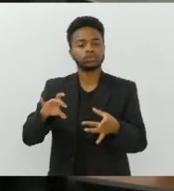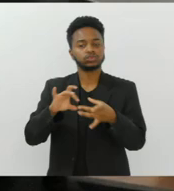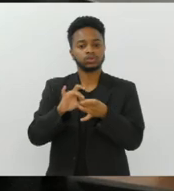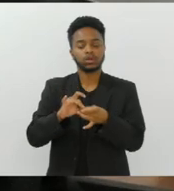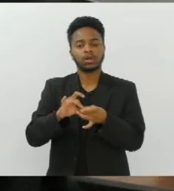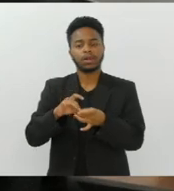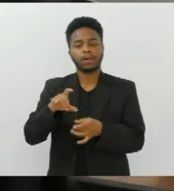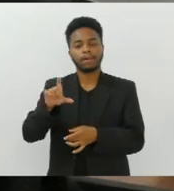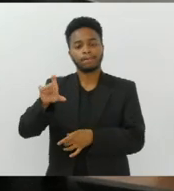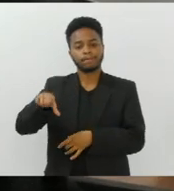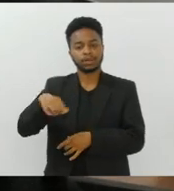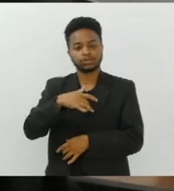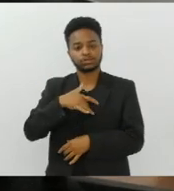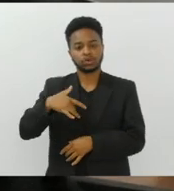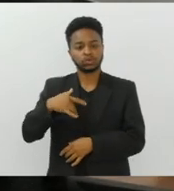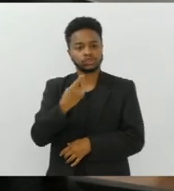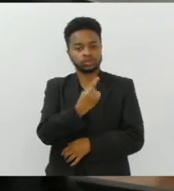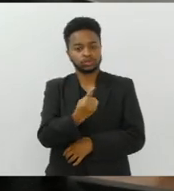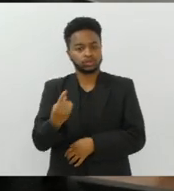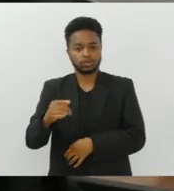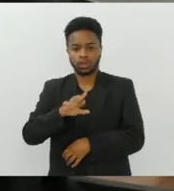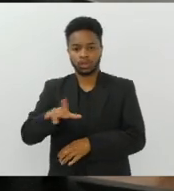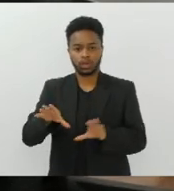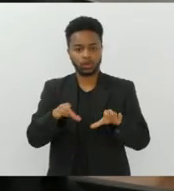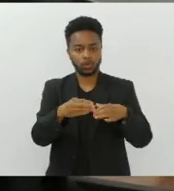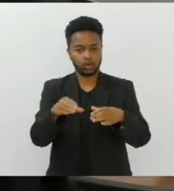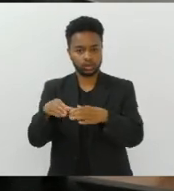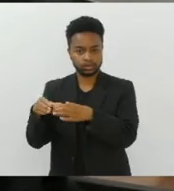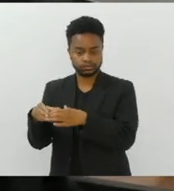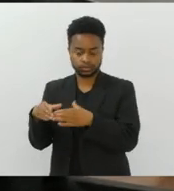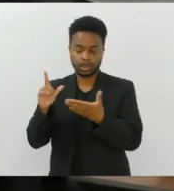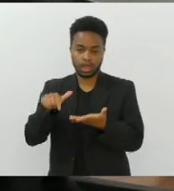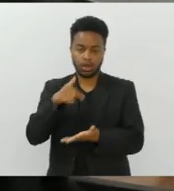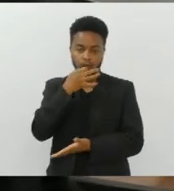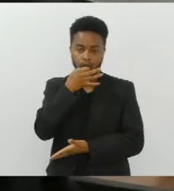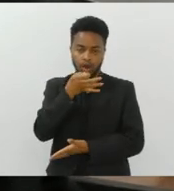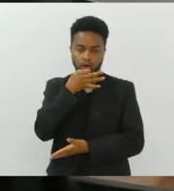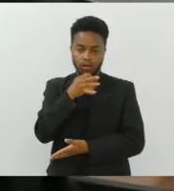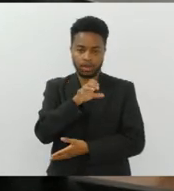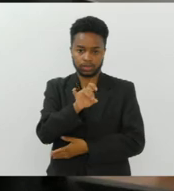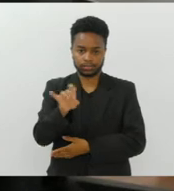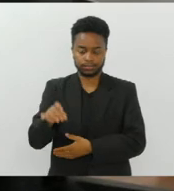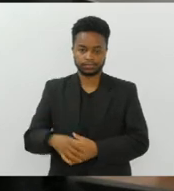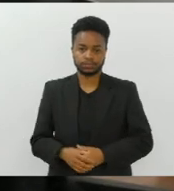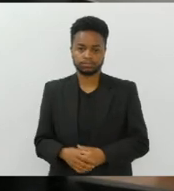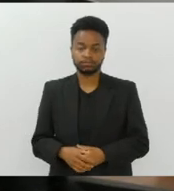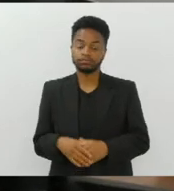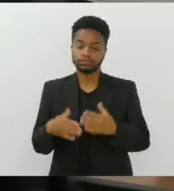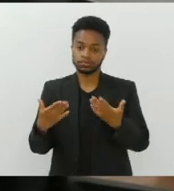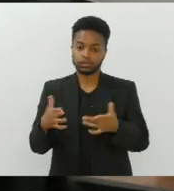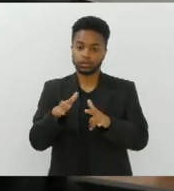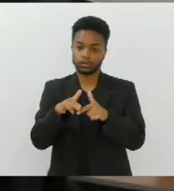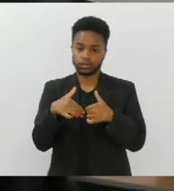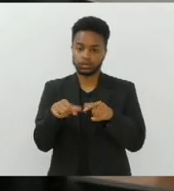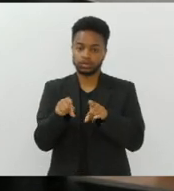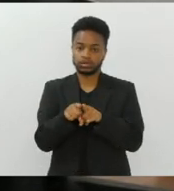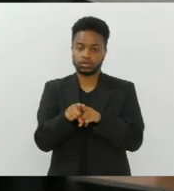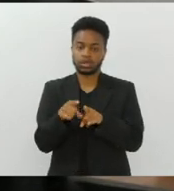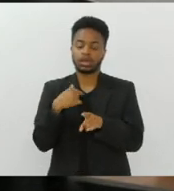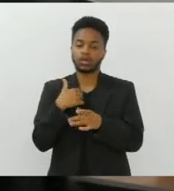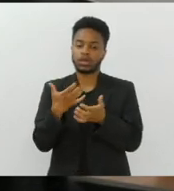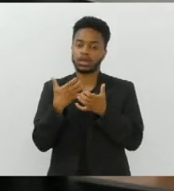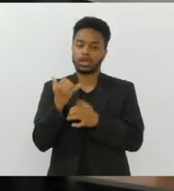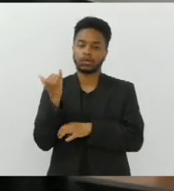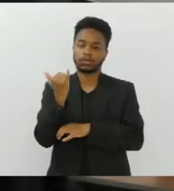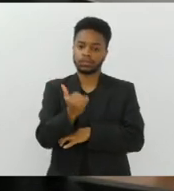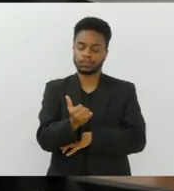planos individuais e não a planos coletivos. É essa a argumentação. Aliás, não por outra razão, e eu gostaria já de referir